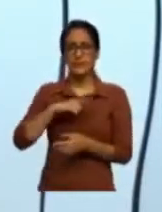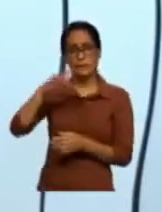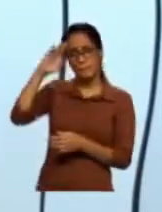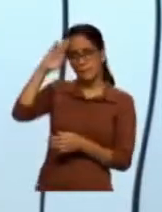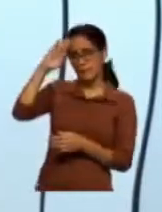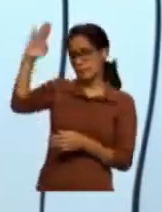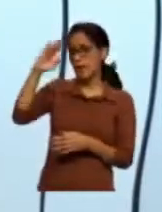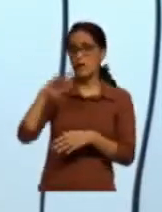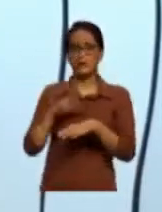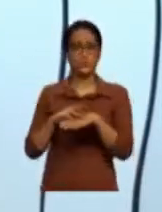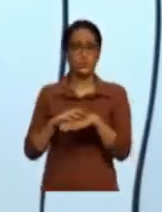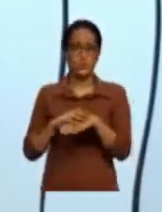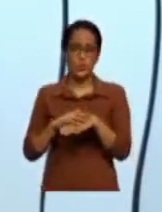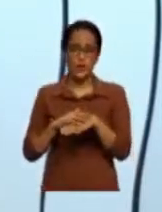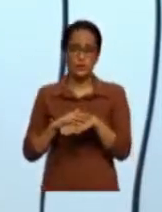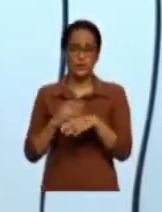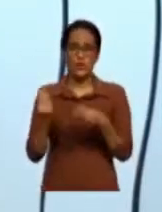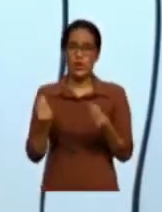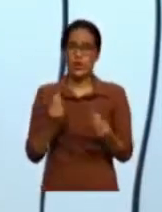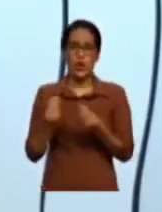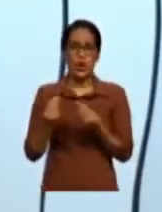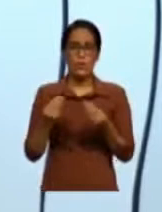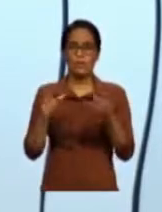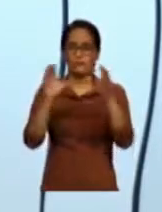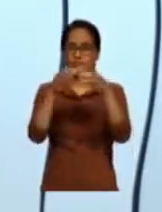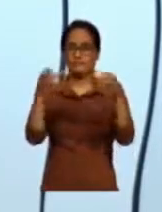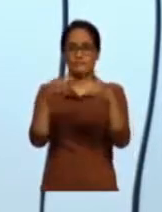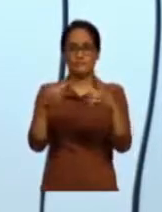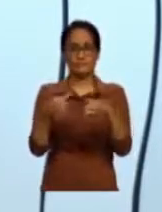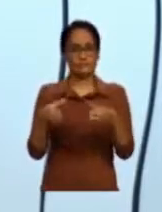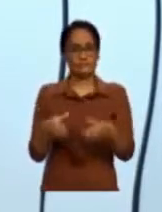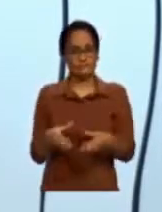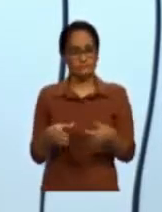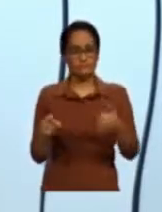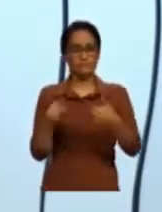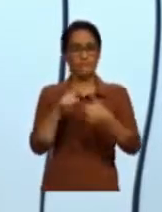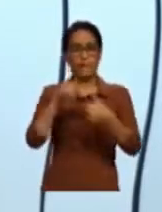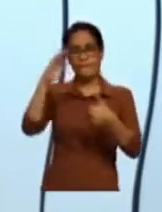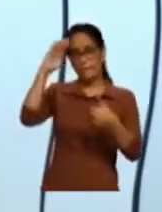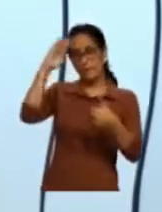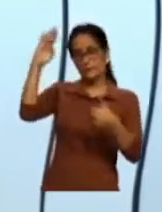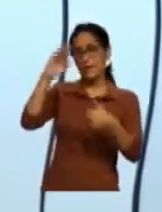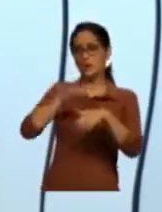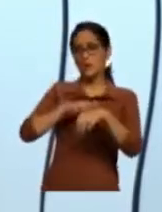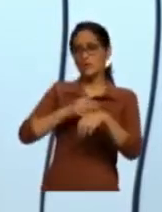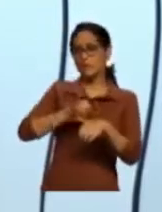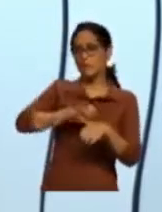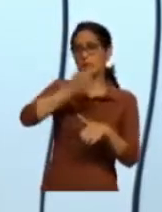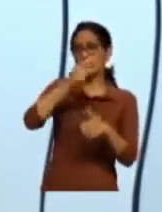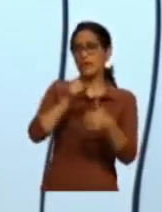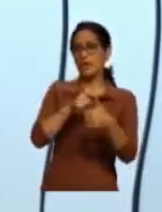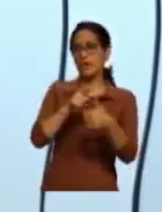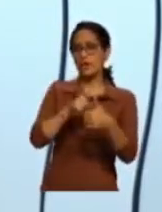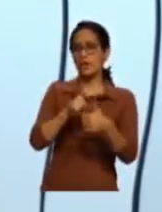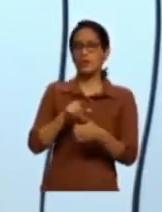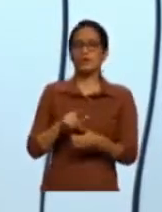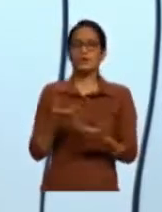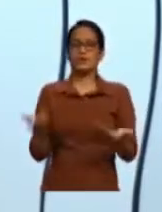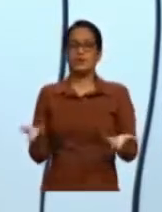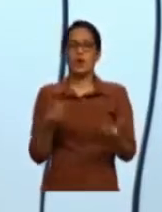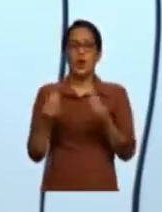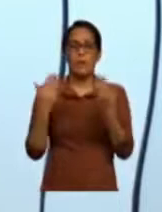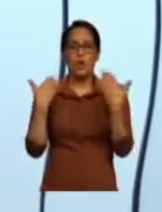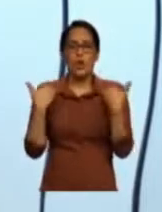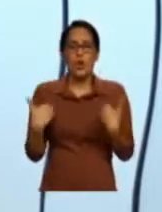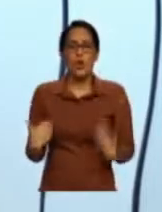que eu vou ter classificados de acordo com a OMS. O primeiro tipo de doença é um tipo de doença degenerativa que a gente